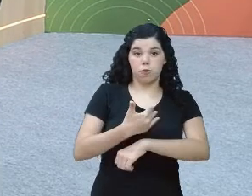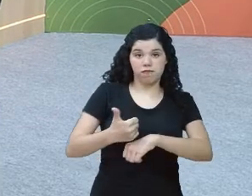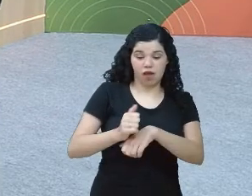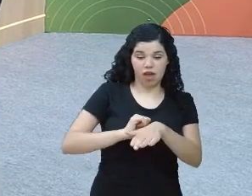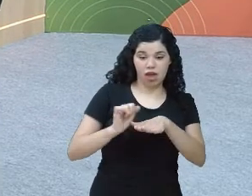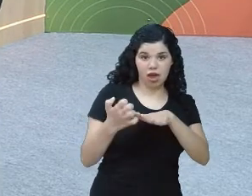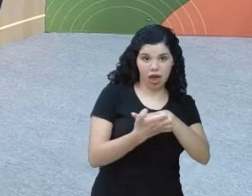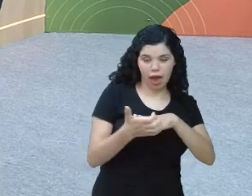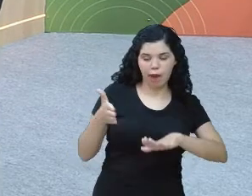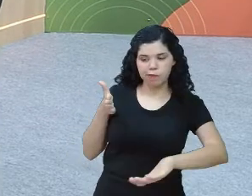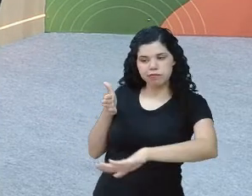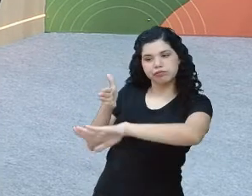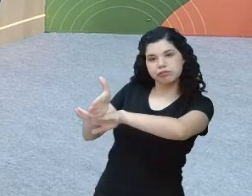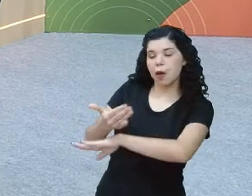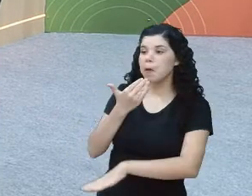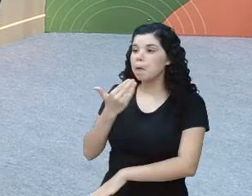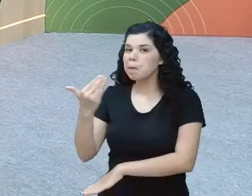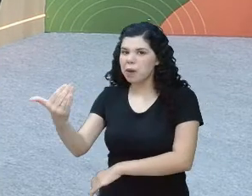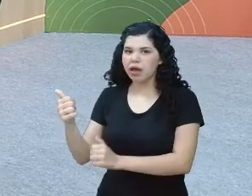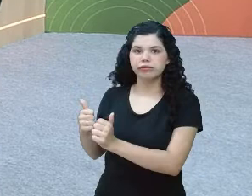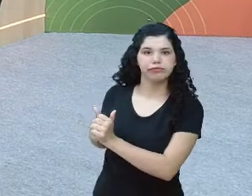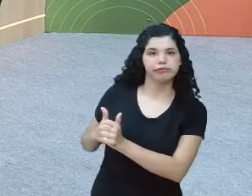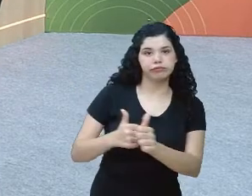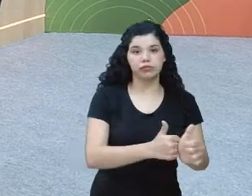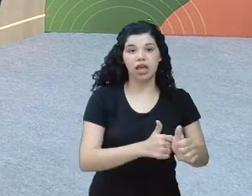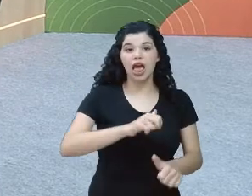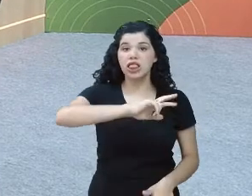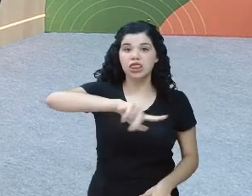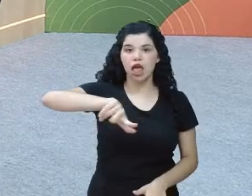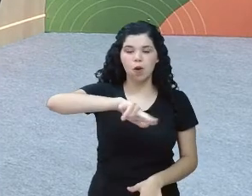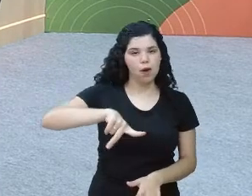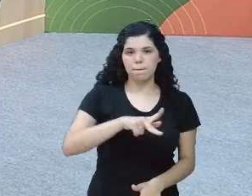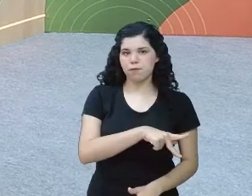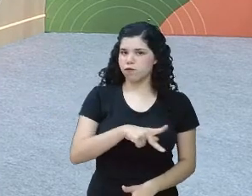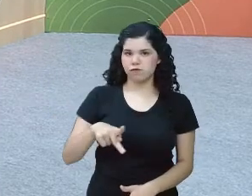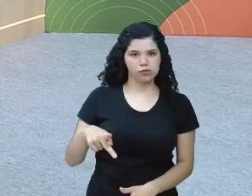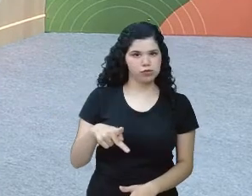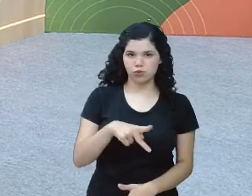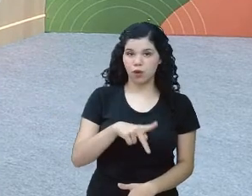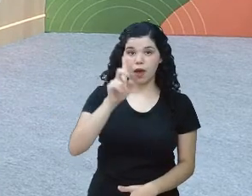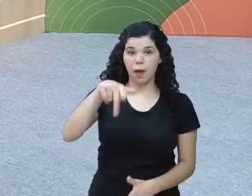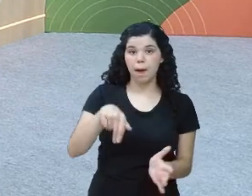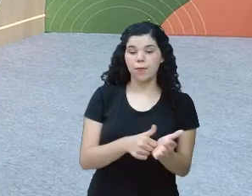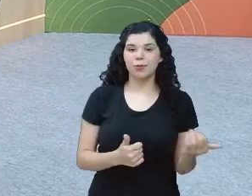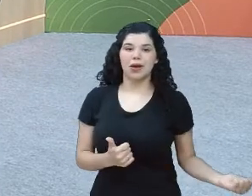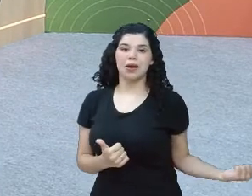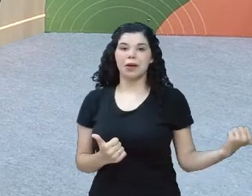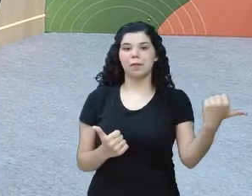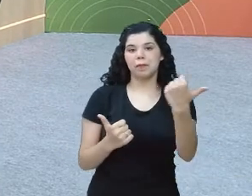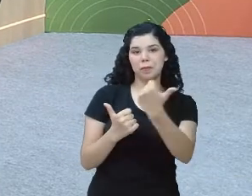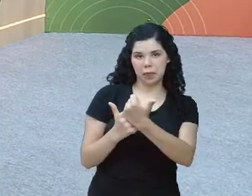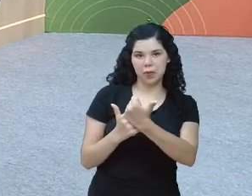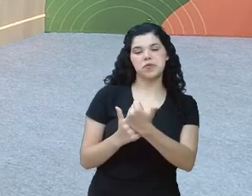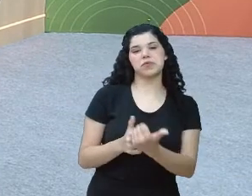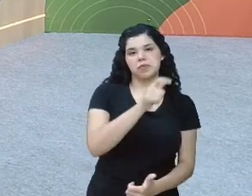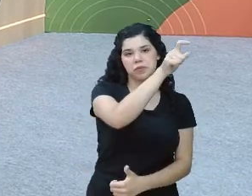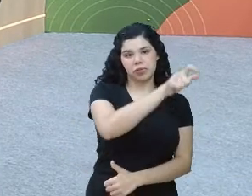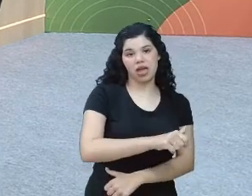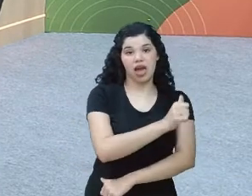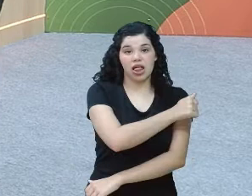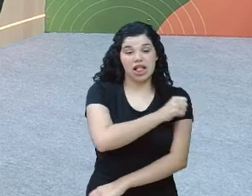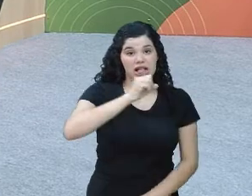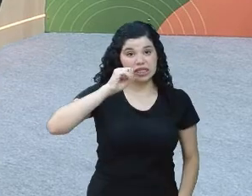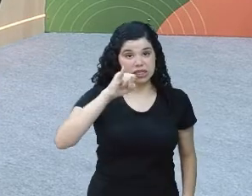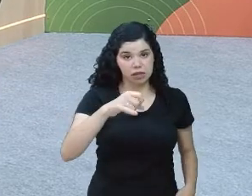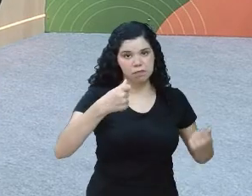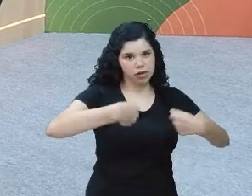contato e solicita esse acompanhante, que não é um professor, tá? É um apoio para esse estudante,